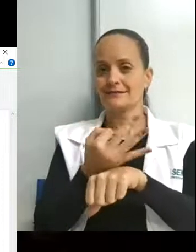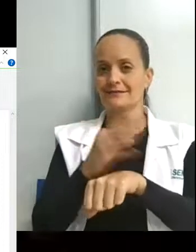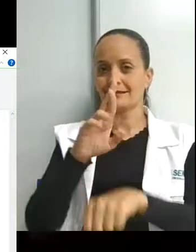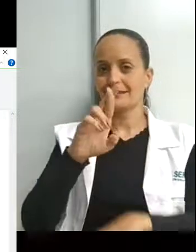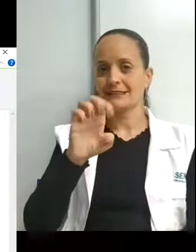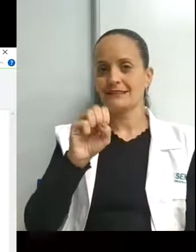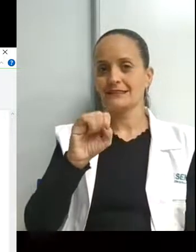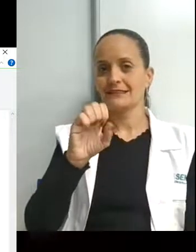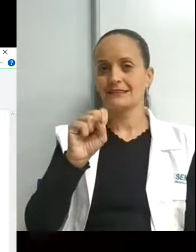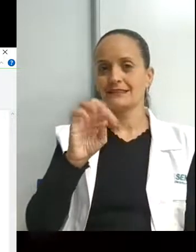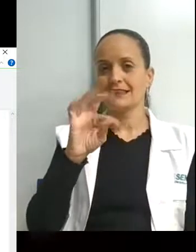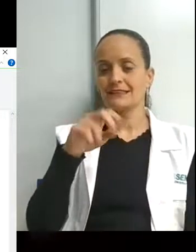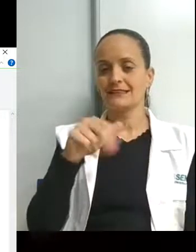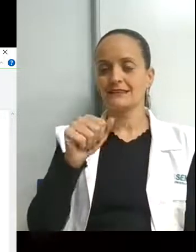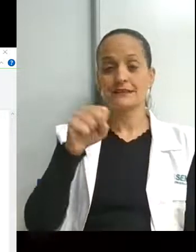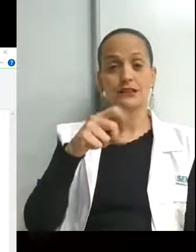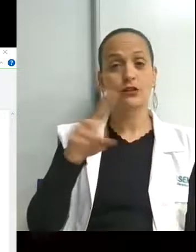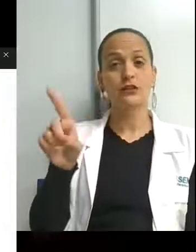Sim ou não?